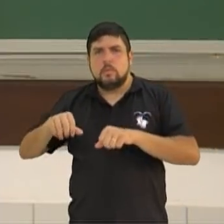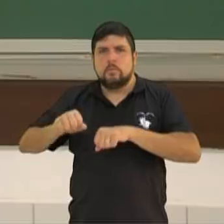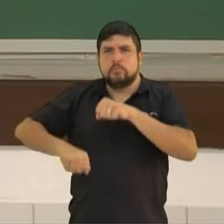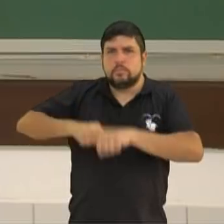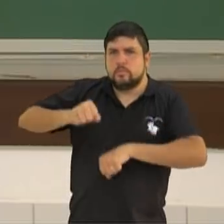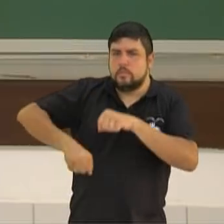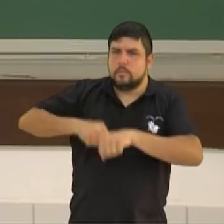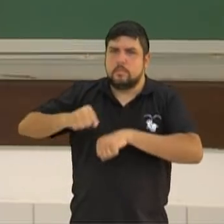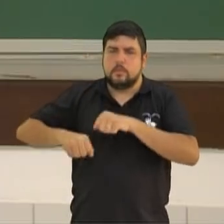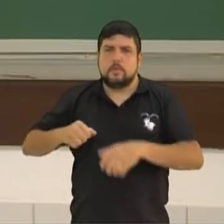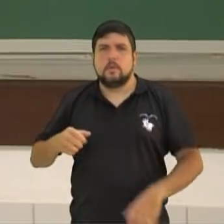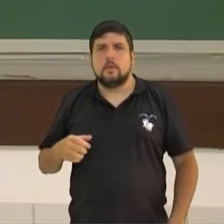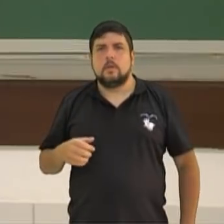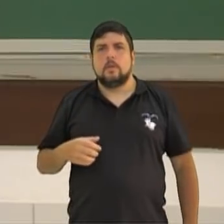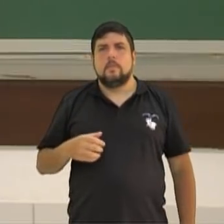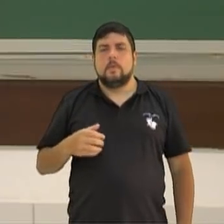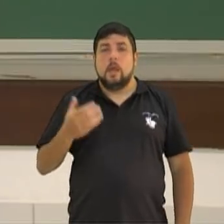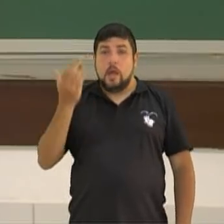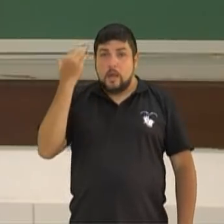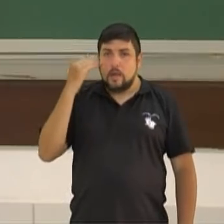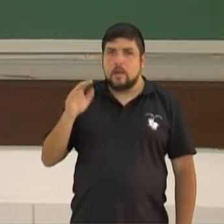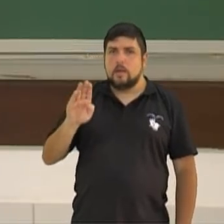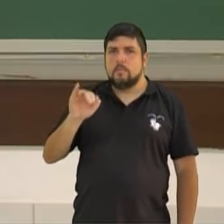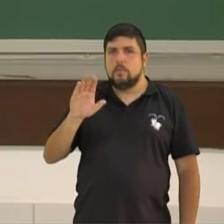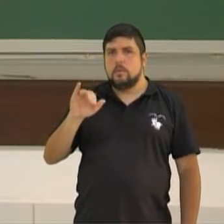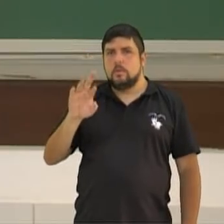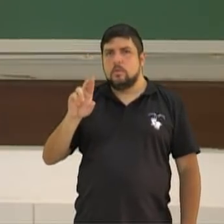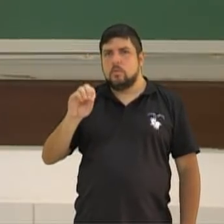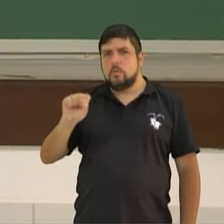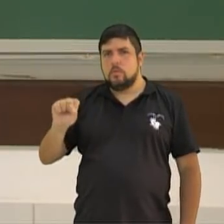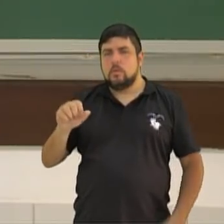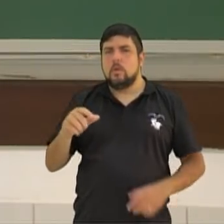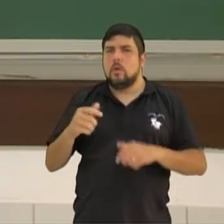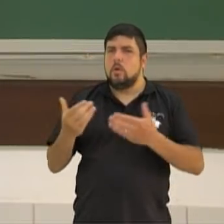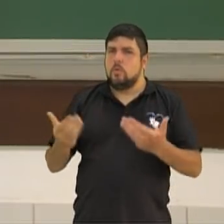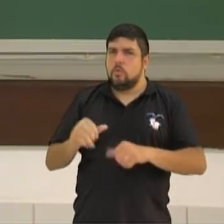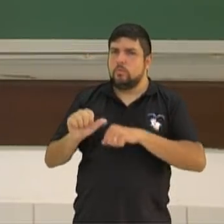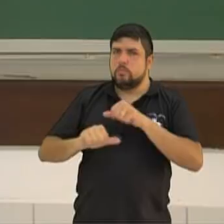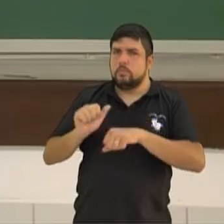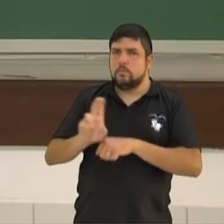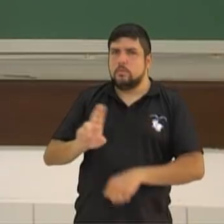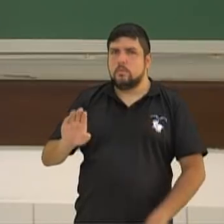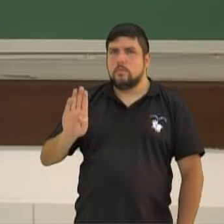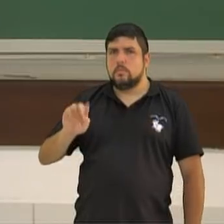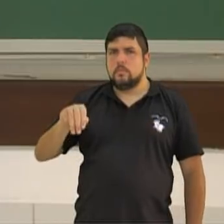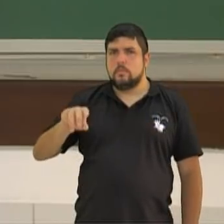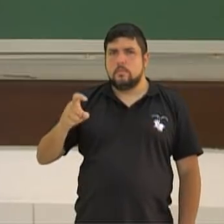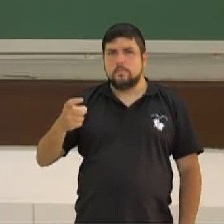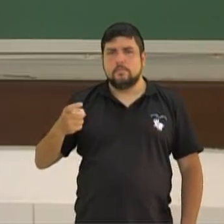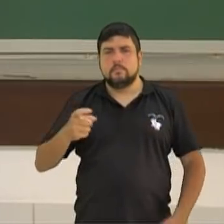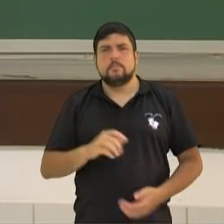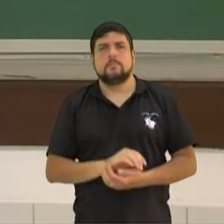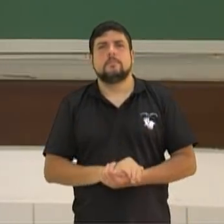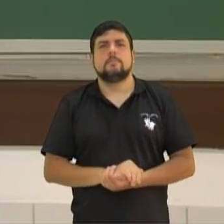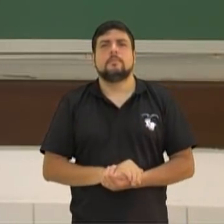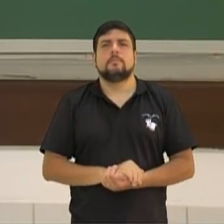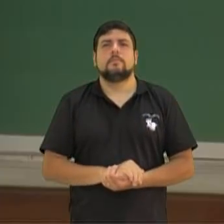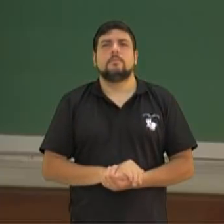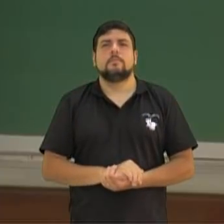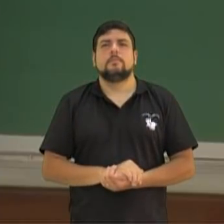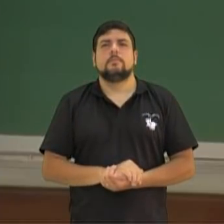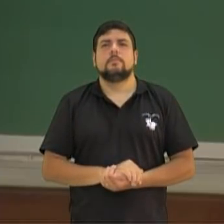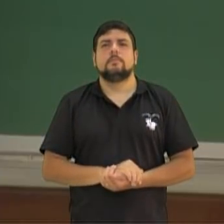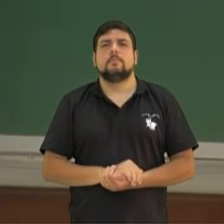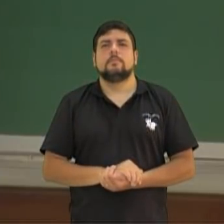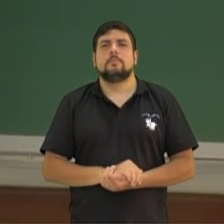bicicross. Hoje, a modalidade atual é conhecida como BMX, tá? A gente já tinha mudado aqui o